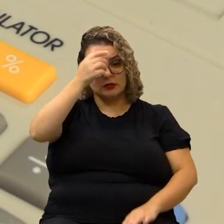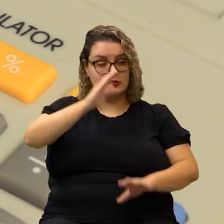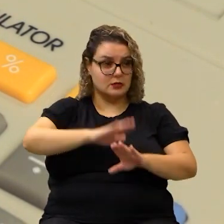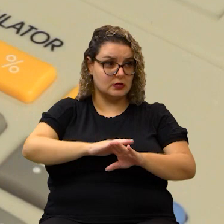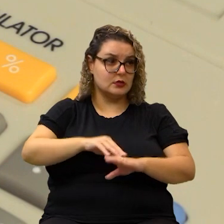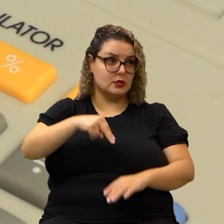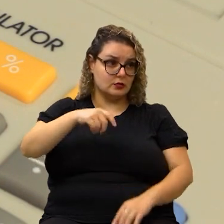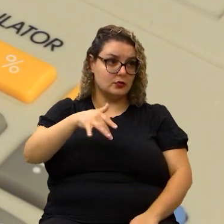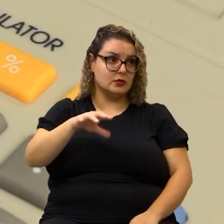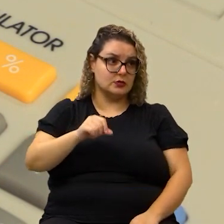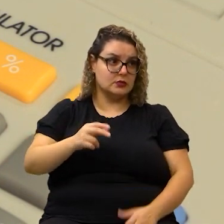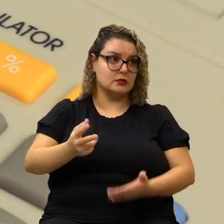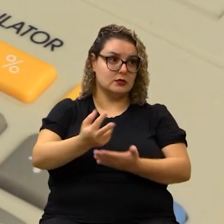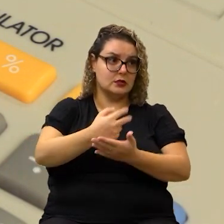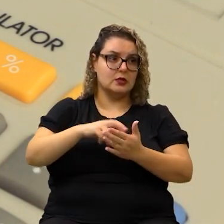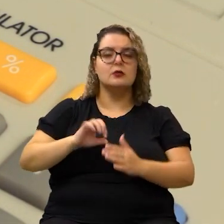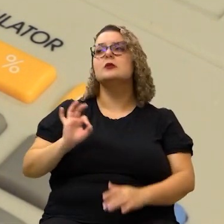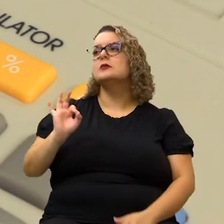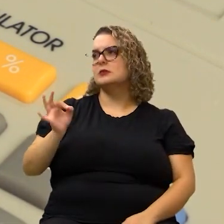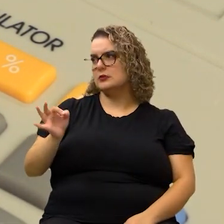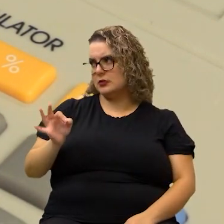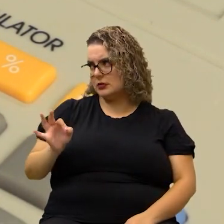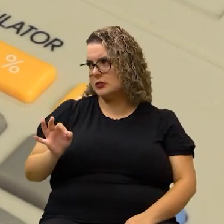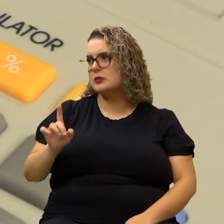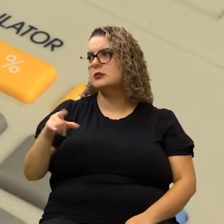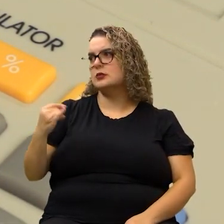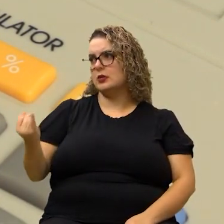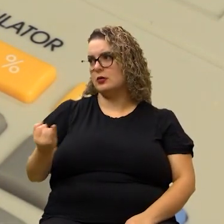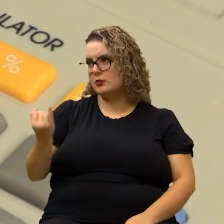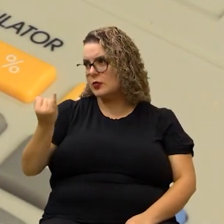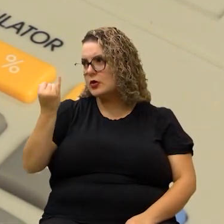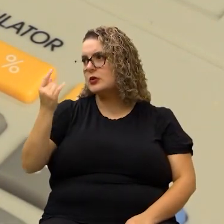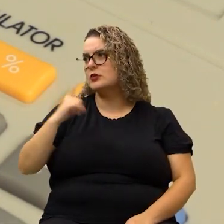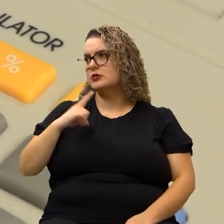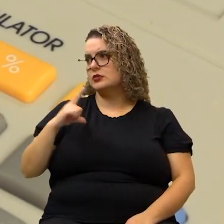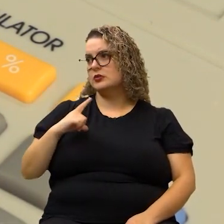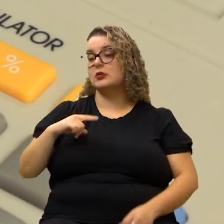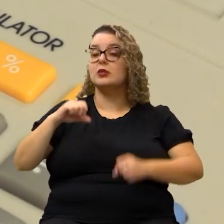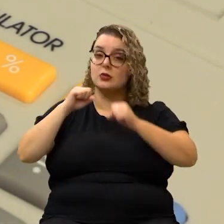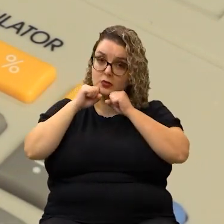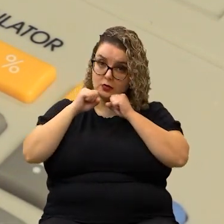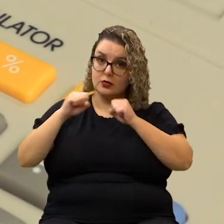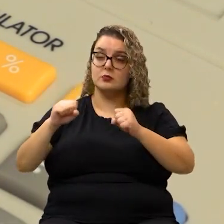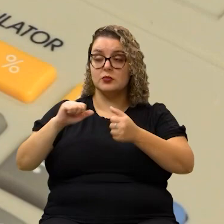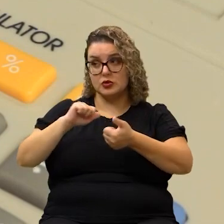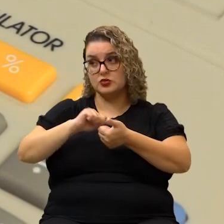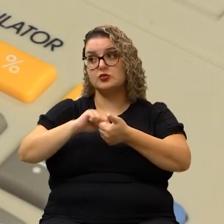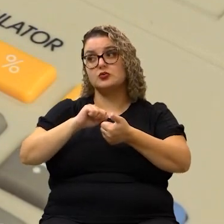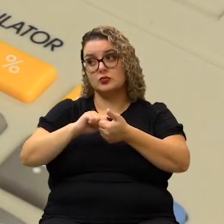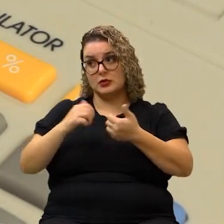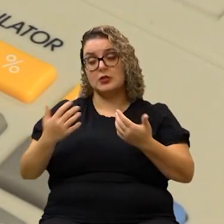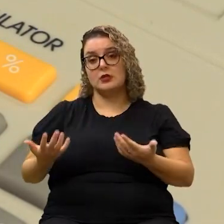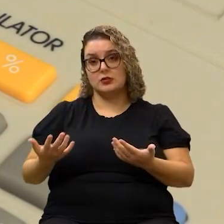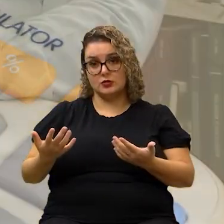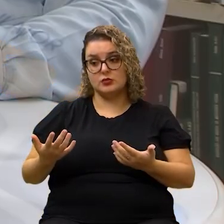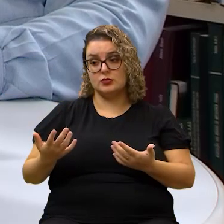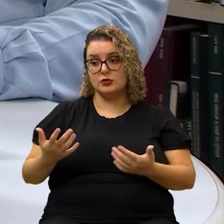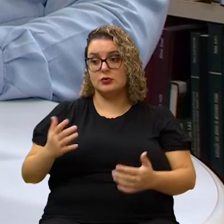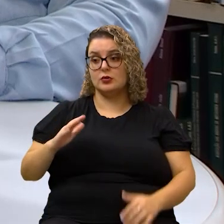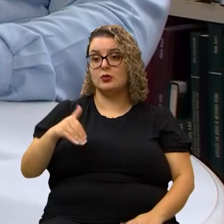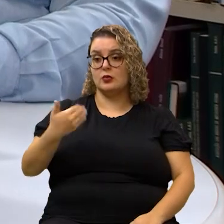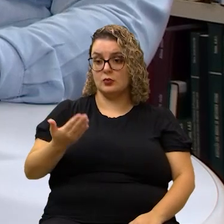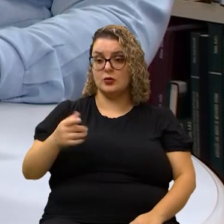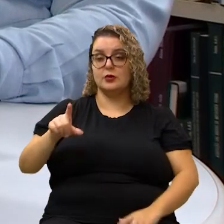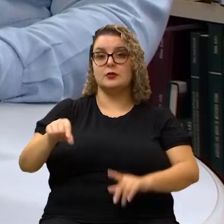noções tributárias, né? Sem dúvida. E também é muito importante que ele tenha uma assessoria de qualidade, né? A hora que ele